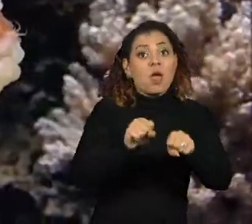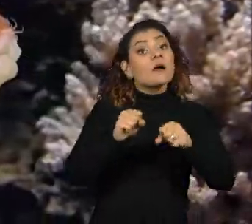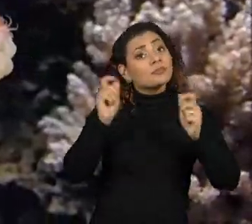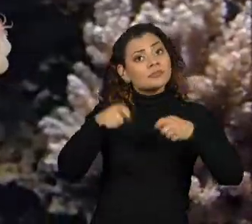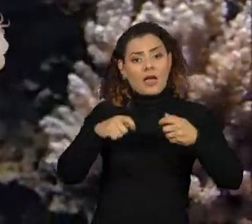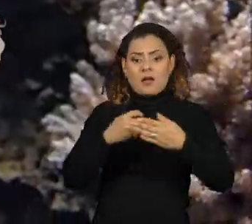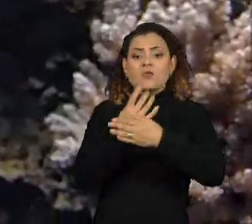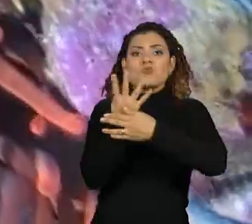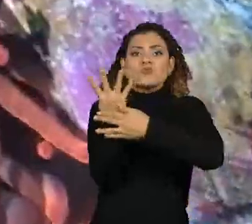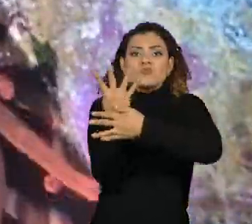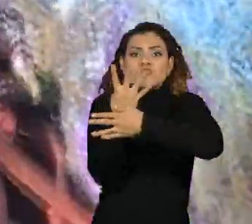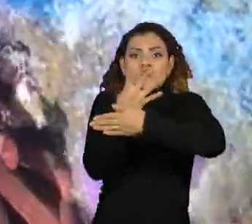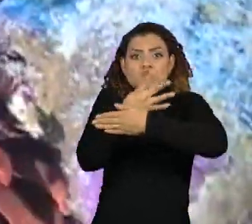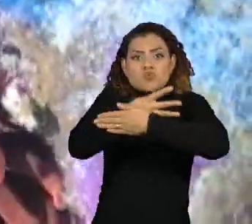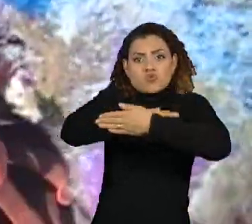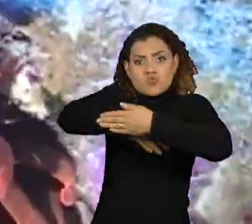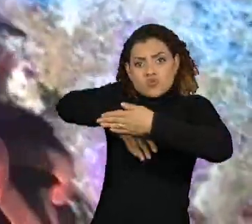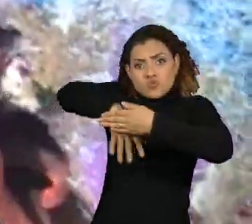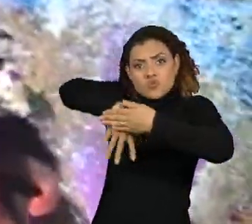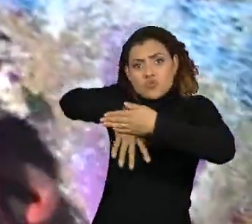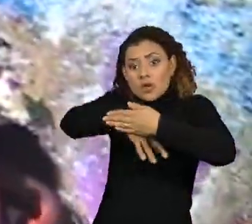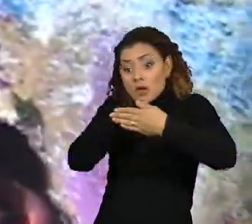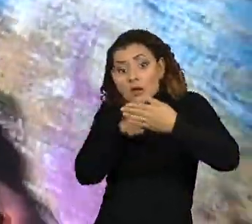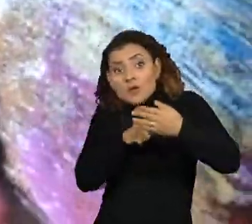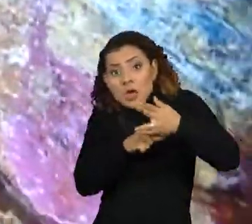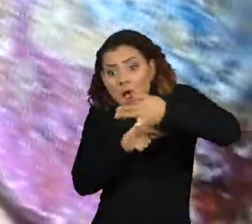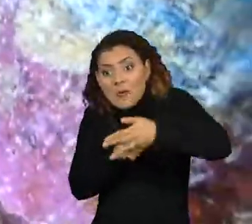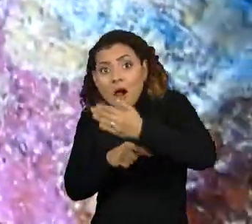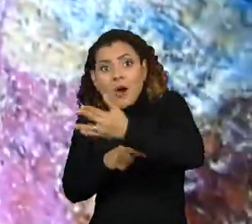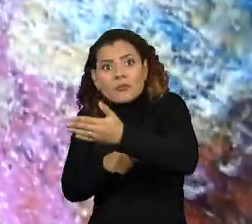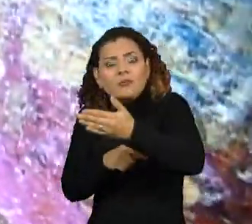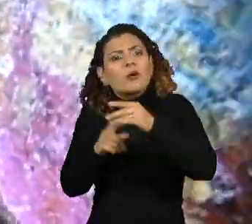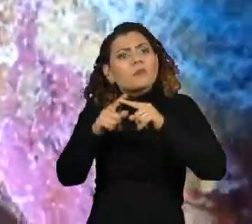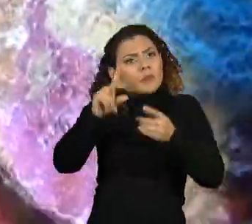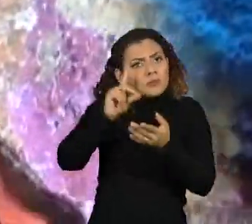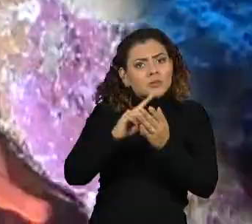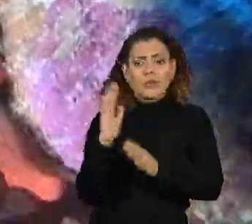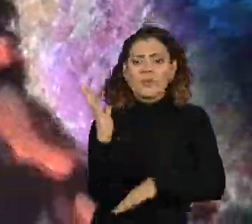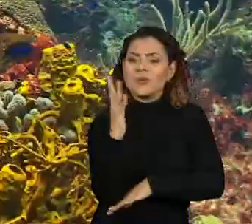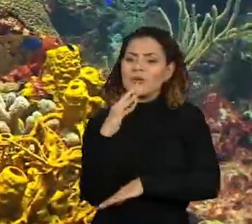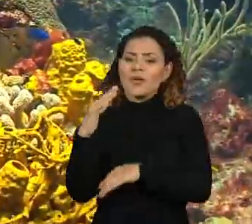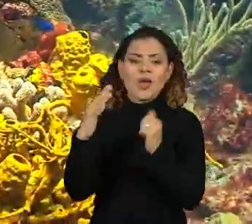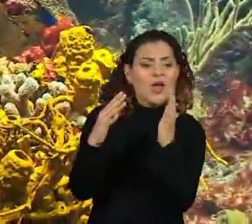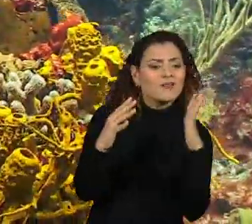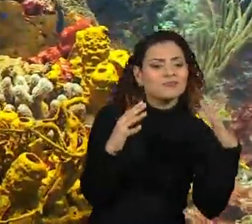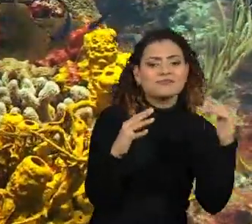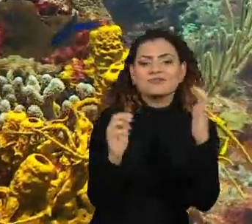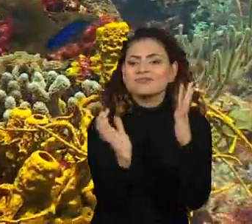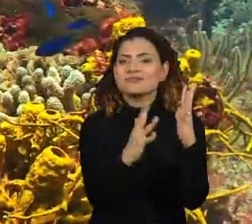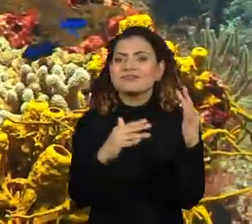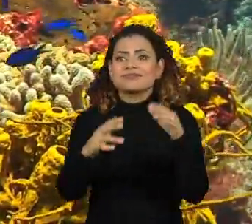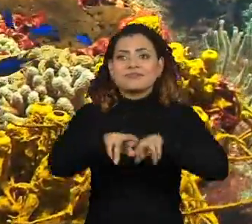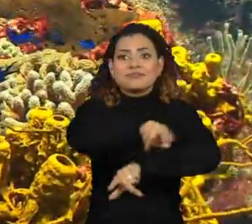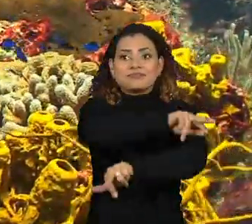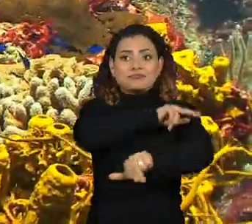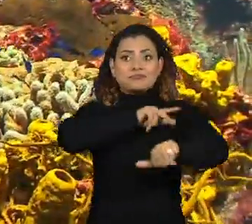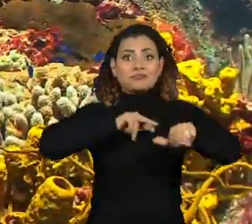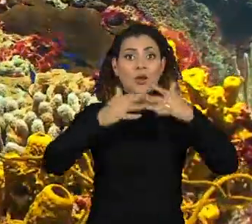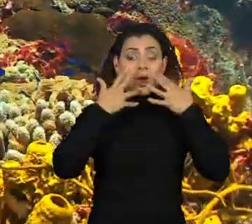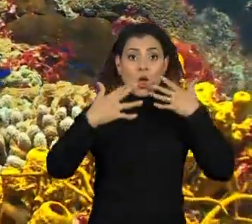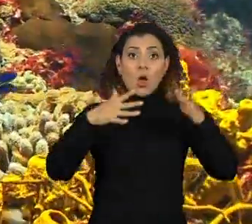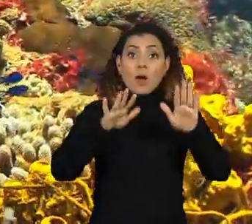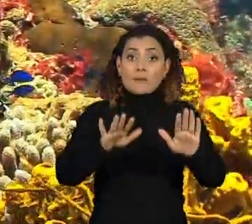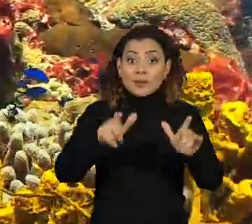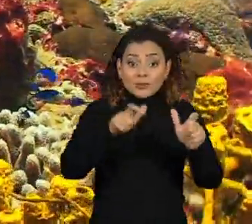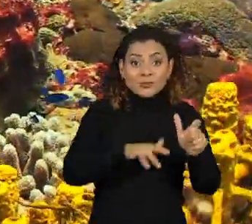Os recifes de corais, berçários da vida marinha, com suas cores intensas e rica biodiversidade, são